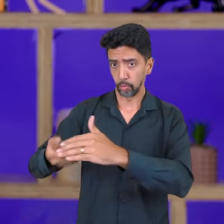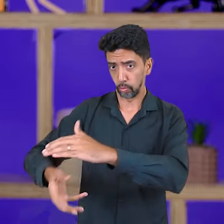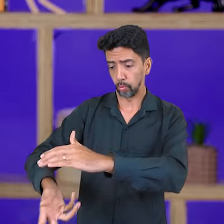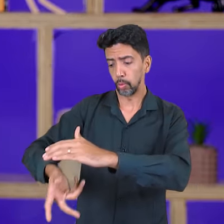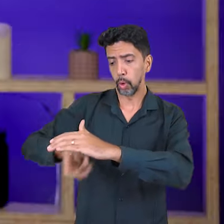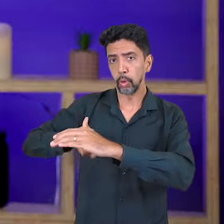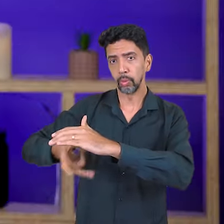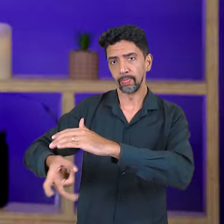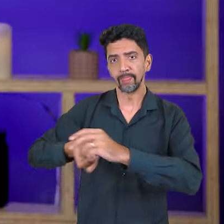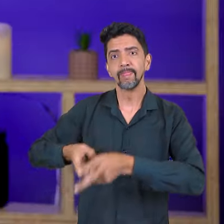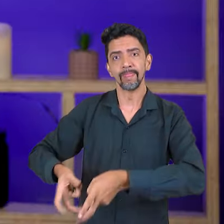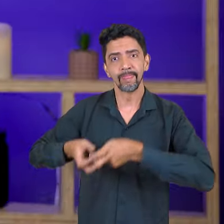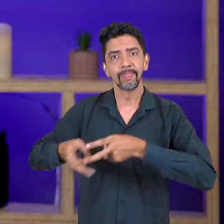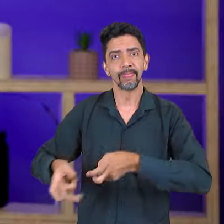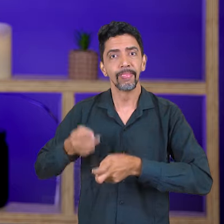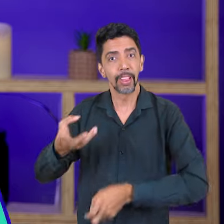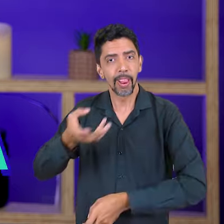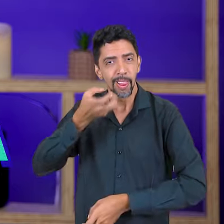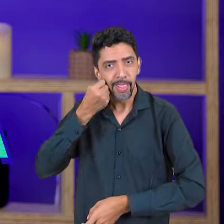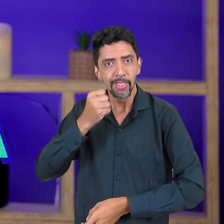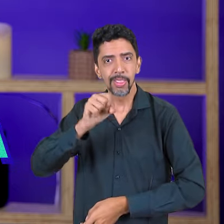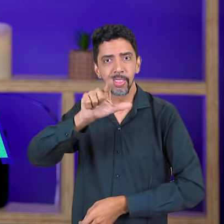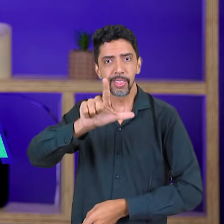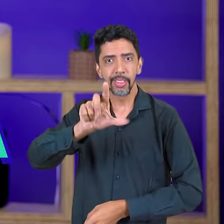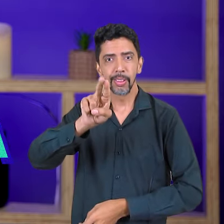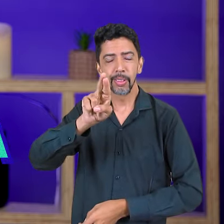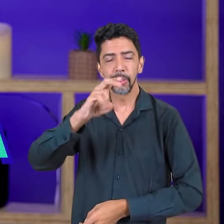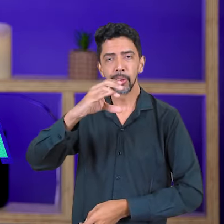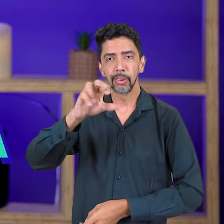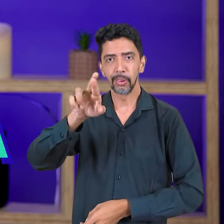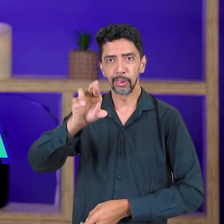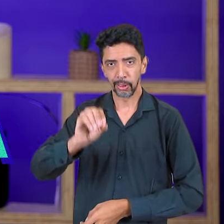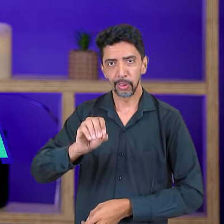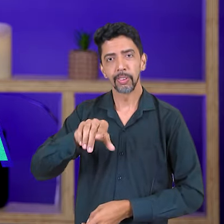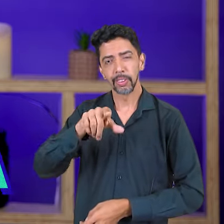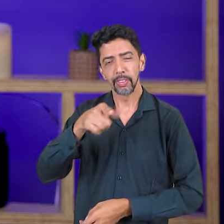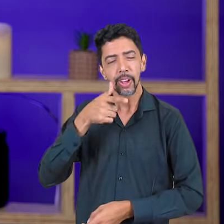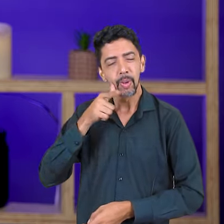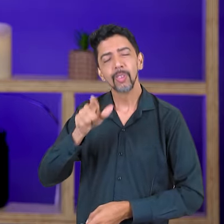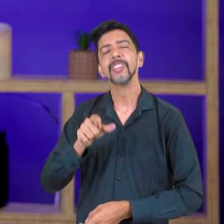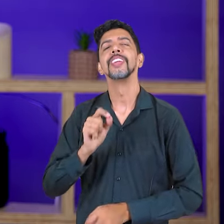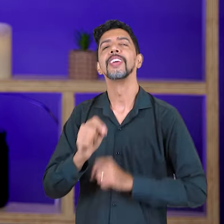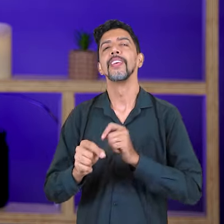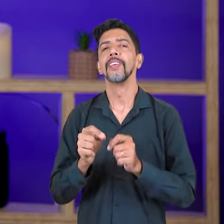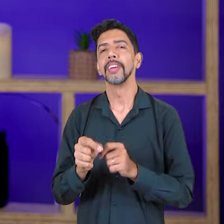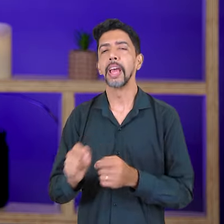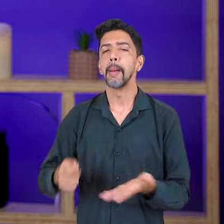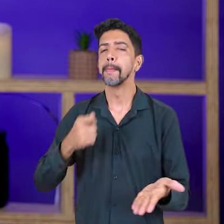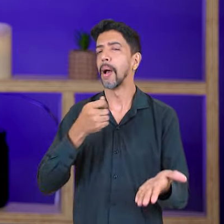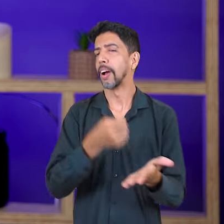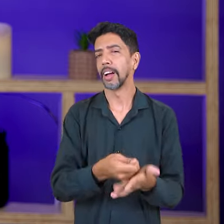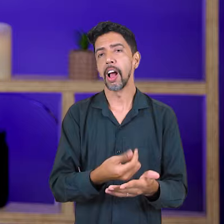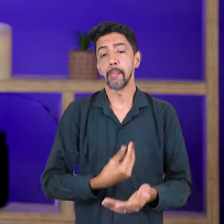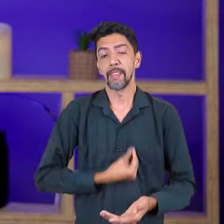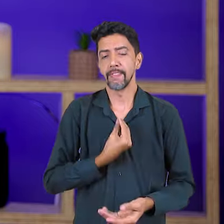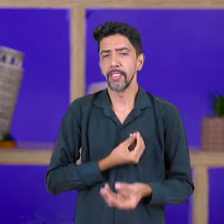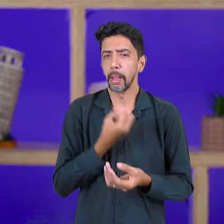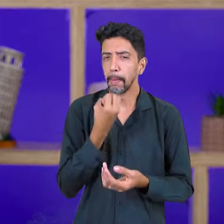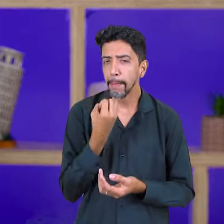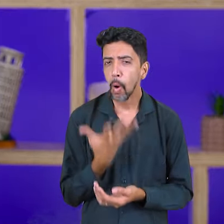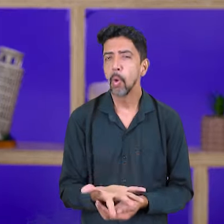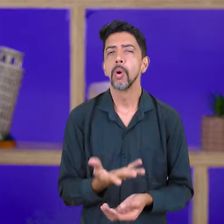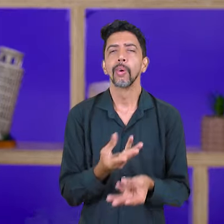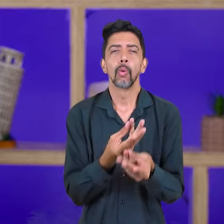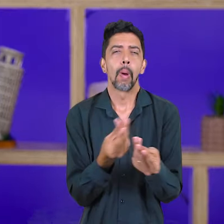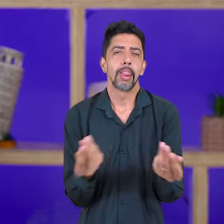passiva que vai me dar a qualidade de vida necessária para eu pagar um bom plano de saúde Olha só hein